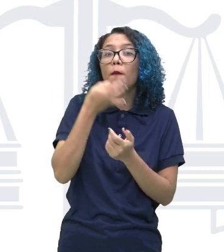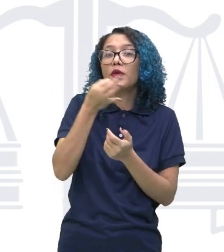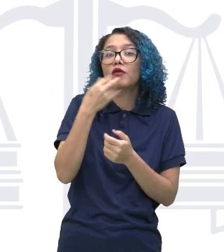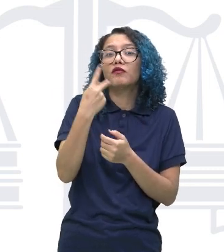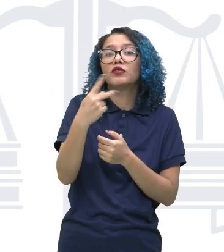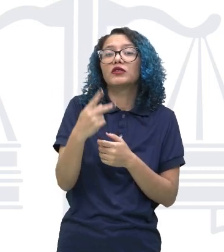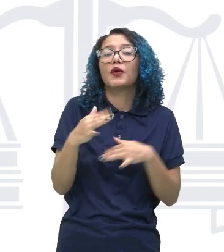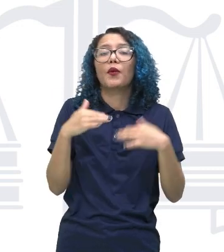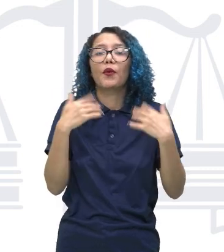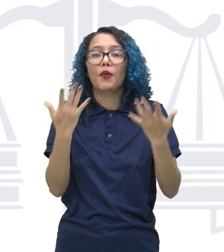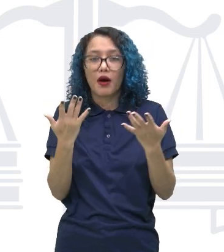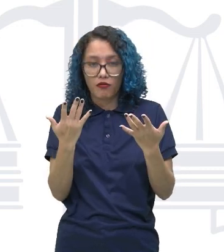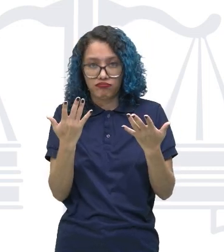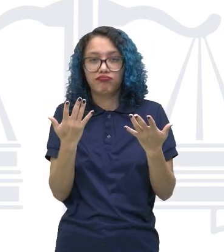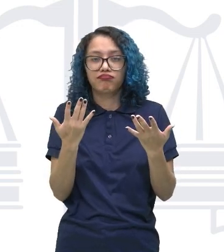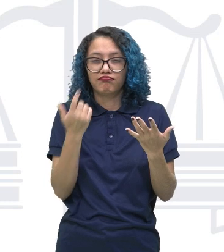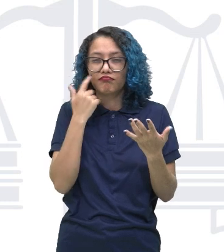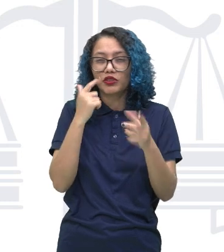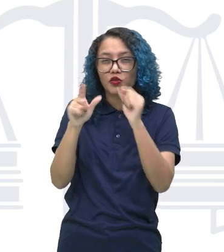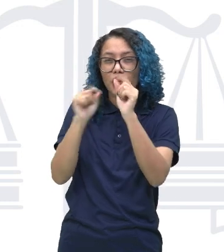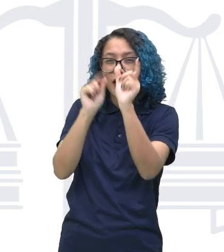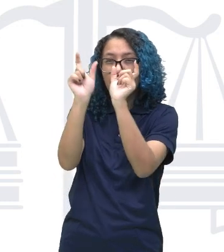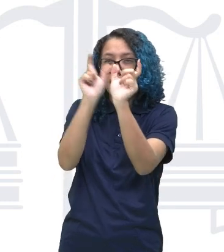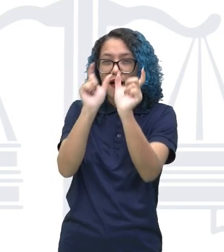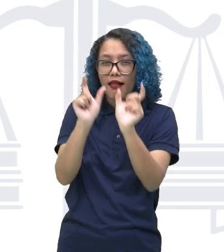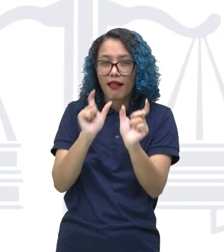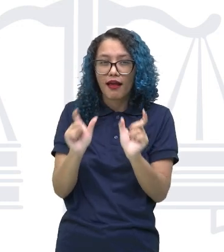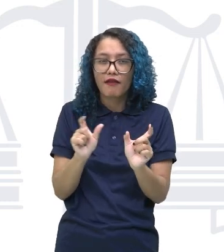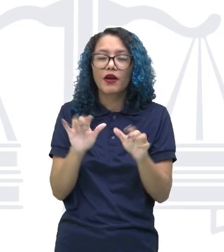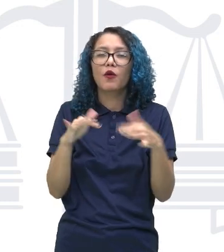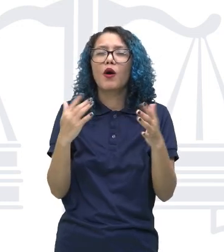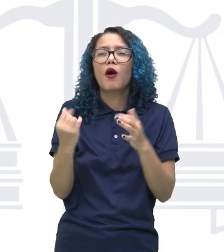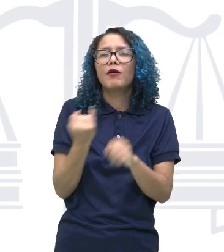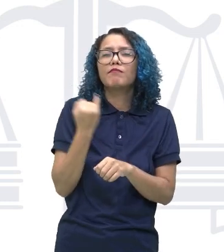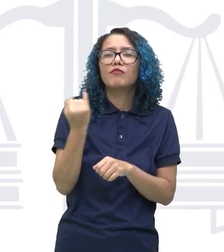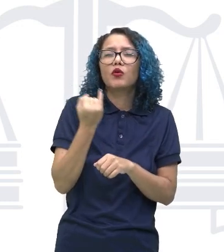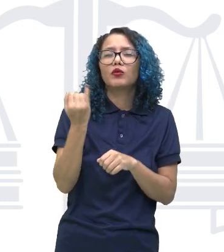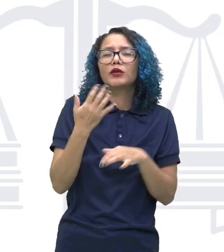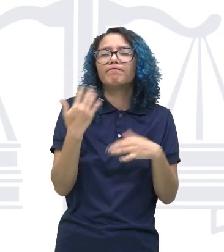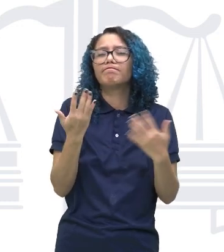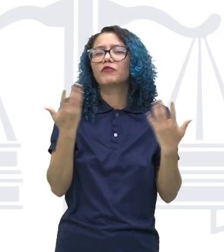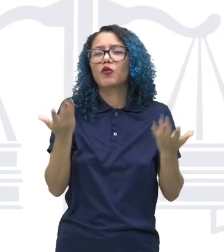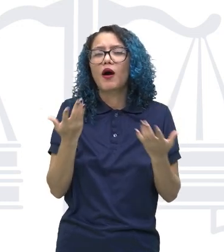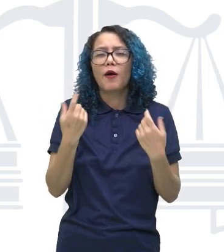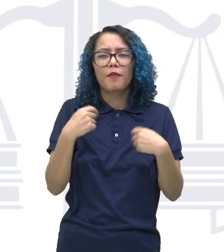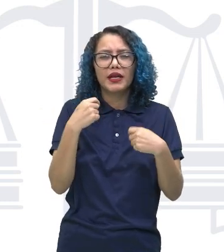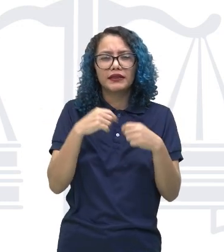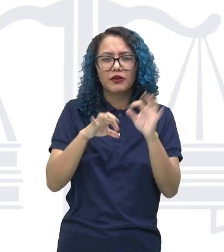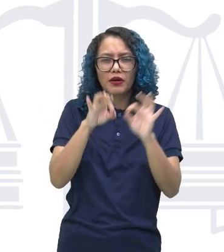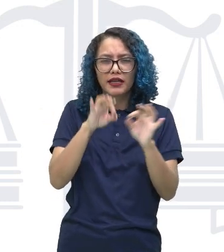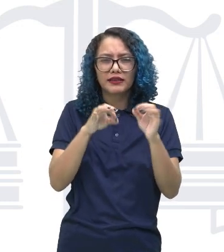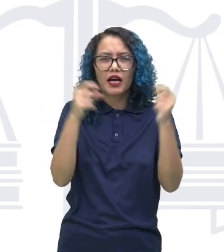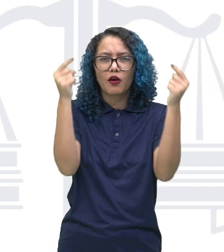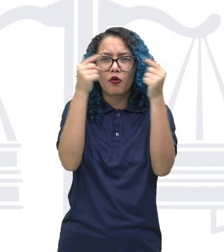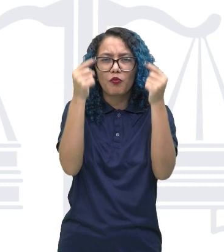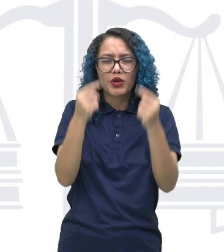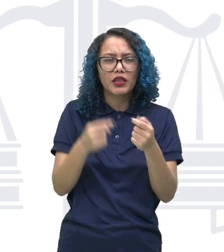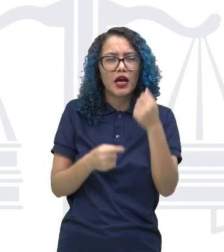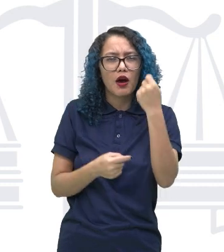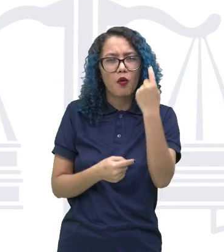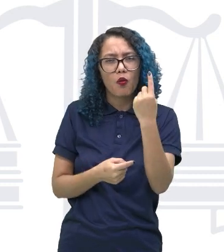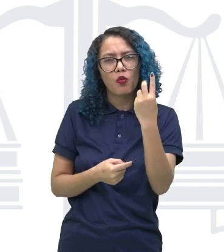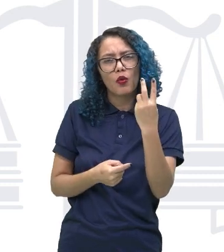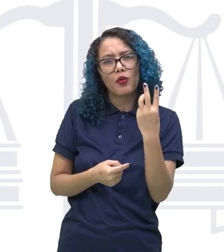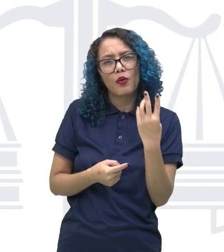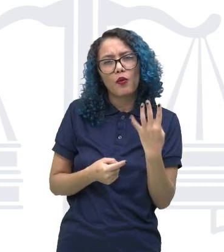as palavras que estão na tela, quais vocês consideram ser importantes serem contempladas de 1 a 6?